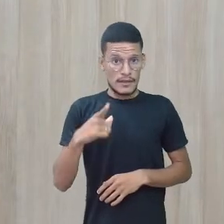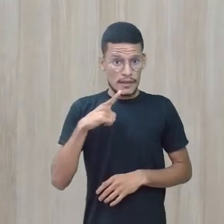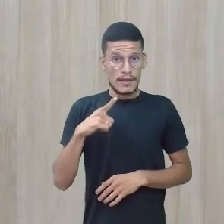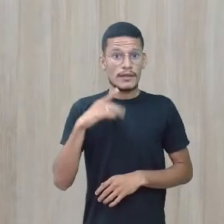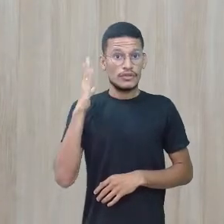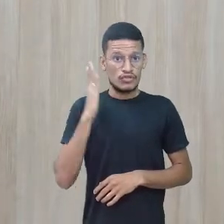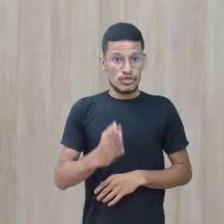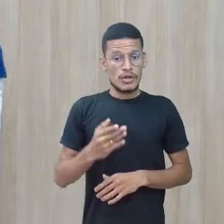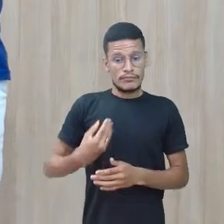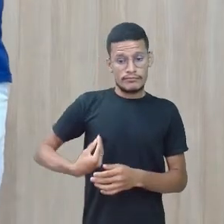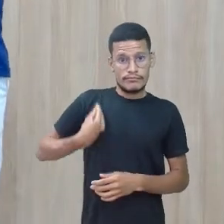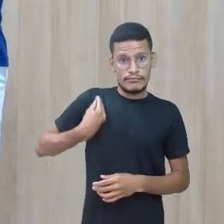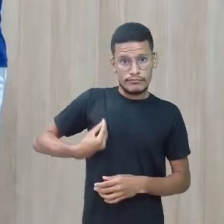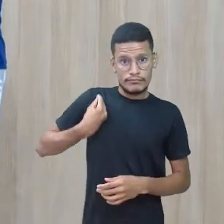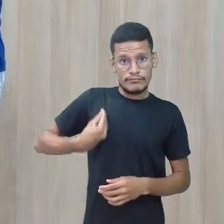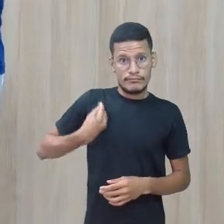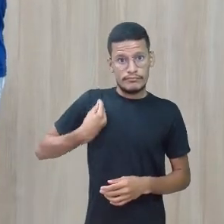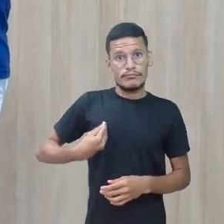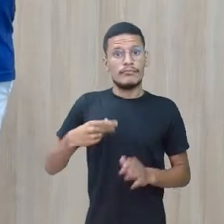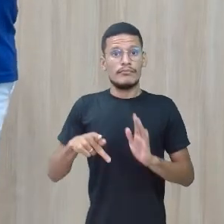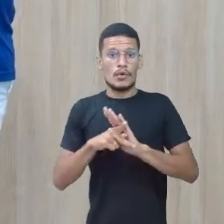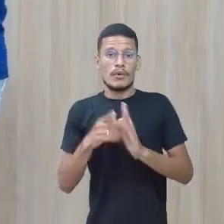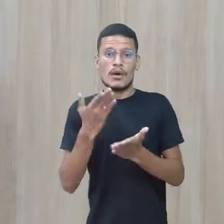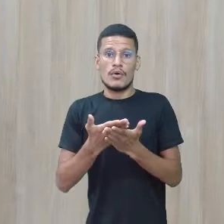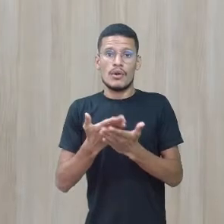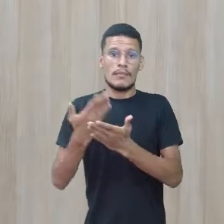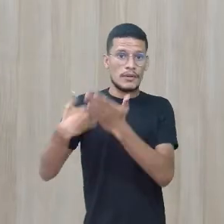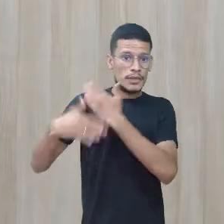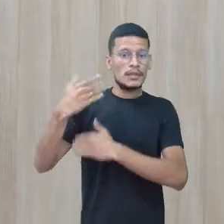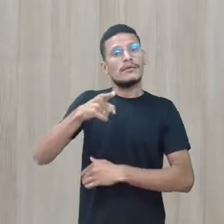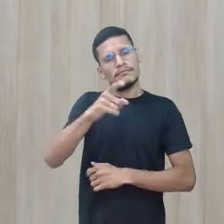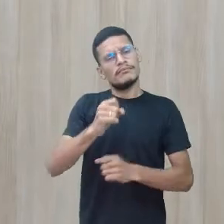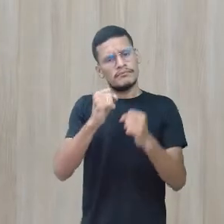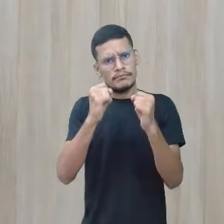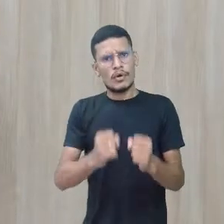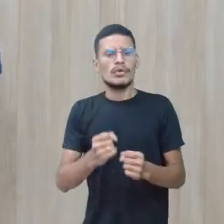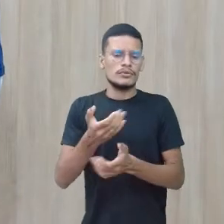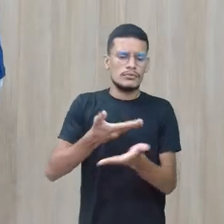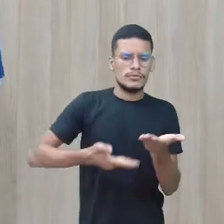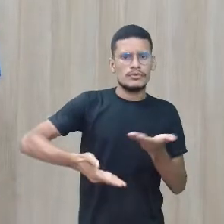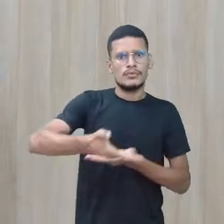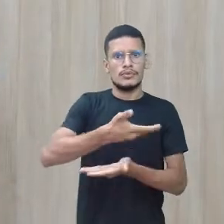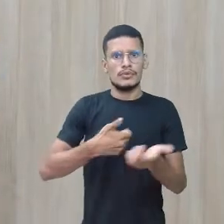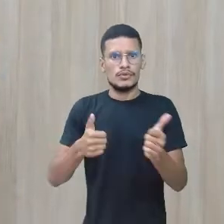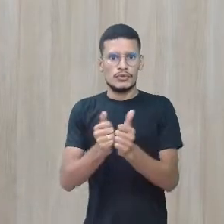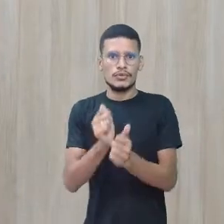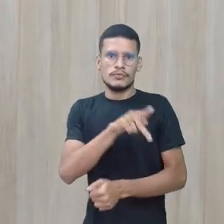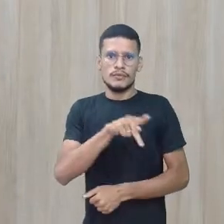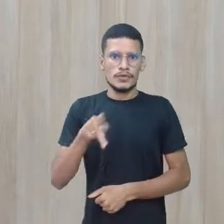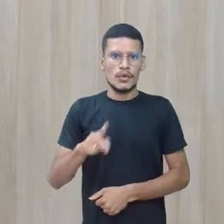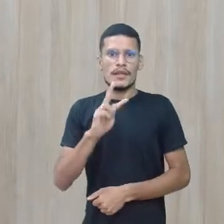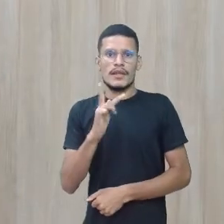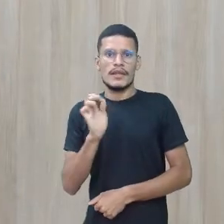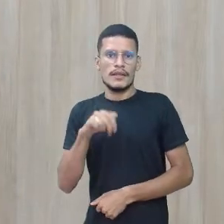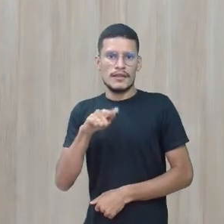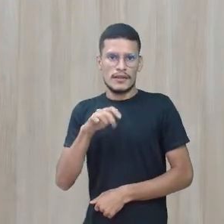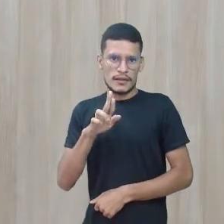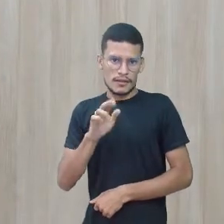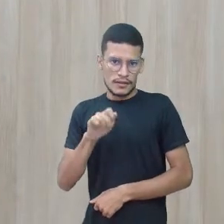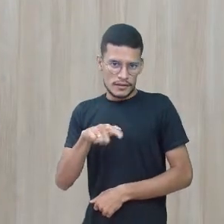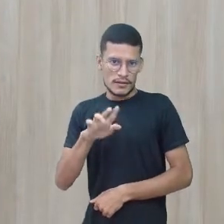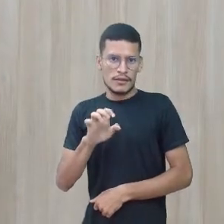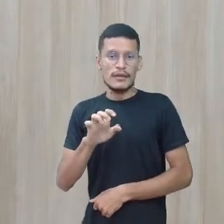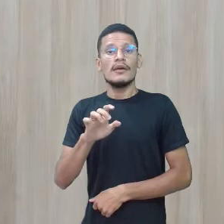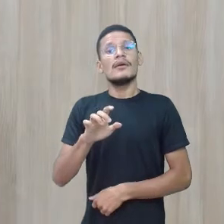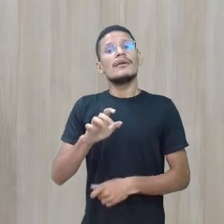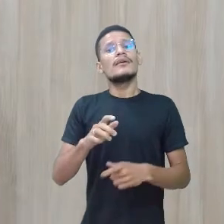estava presente aí assistindo a aula passada, aí você pode já interagir com o professor Henrique ali e falar aí o que é que você lembra,